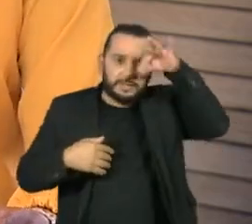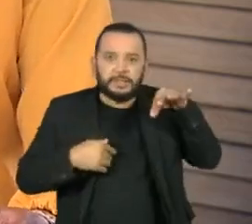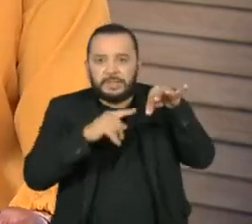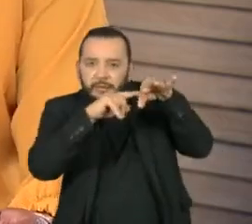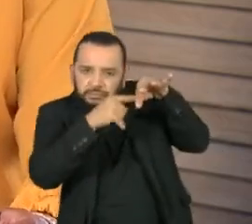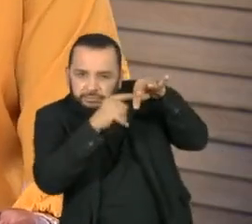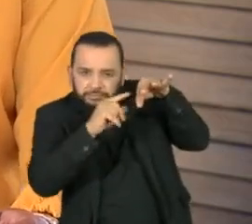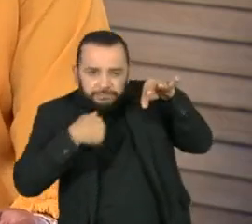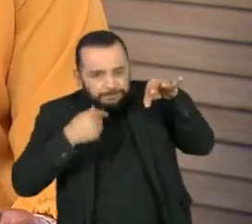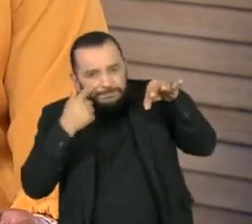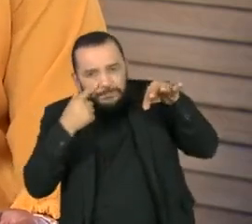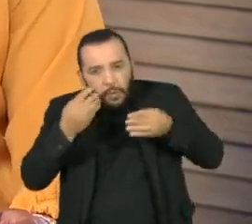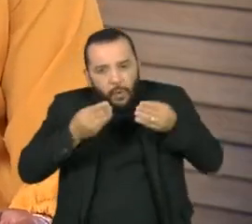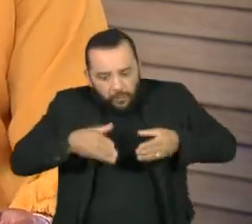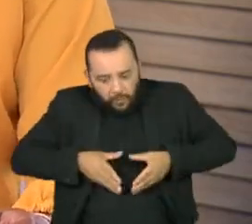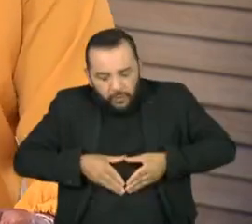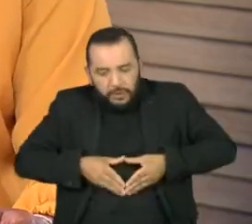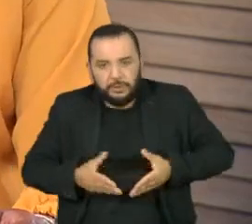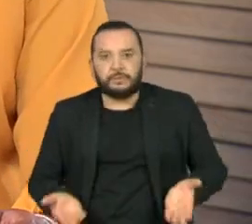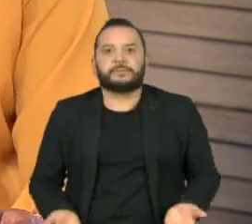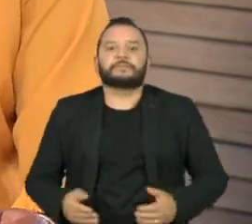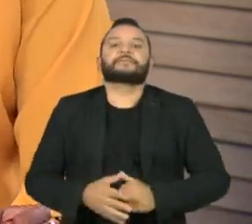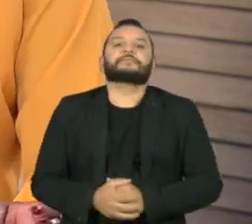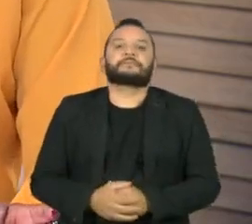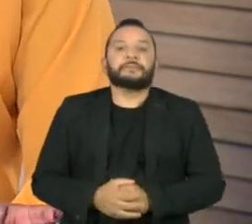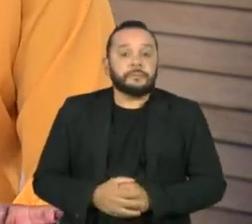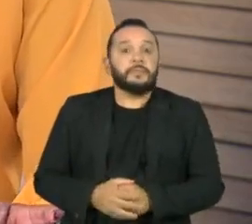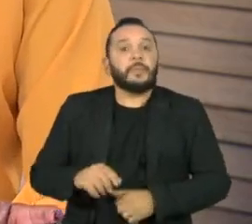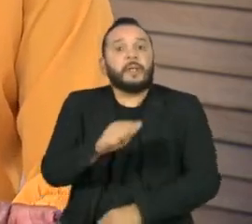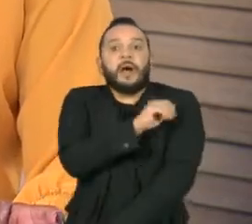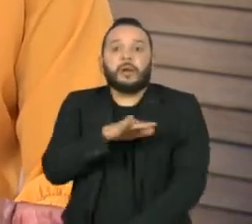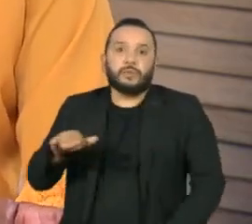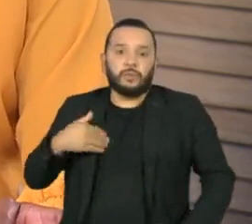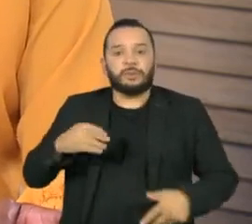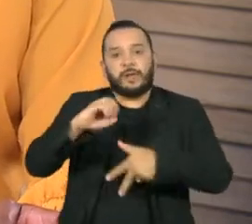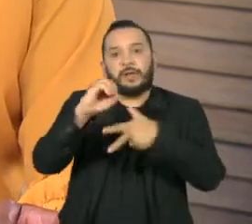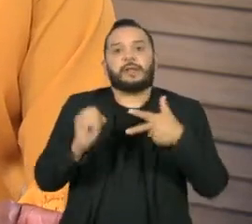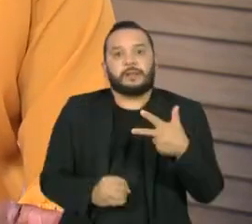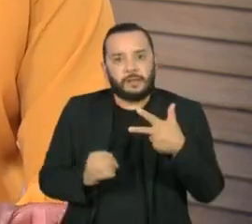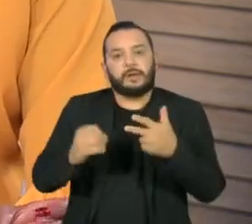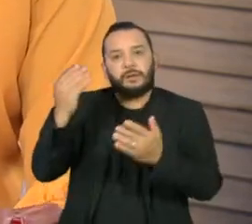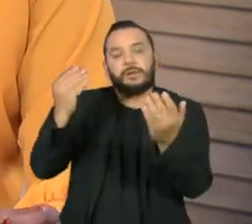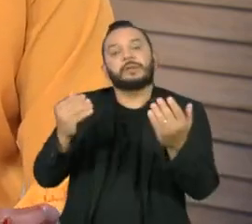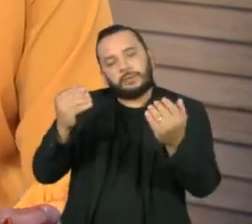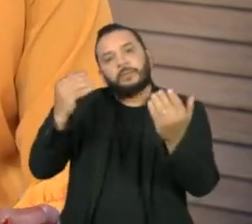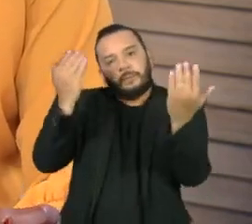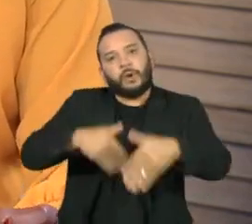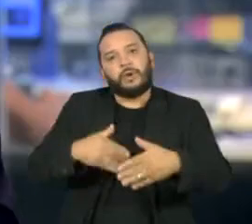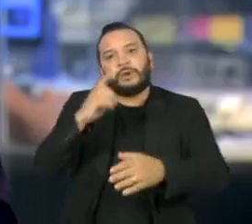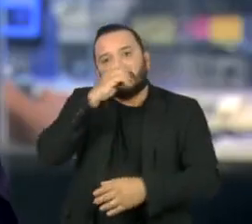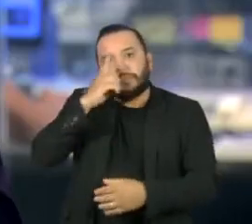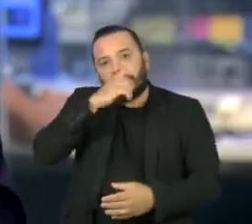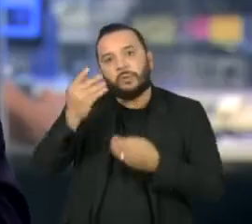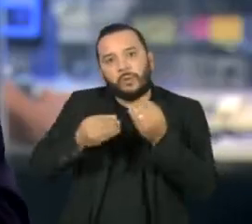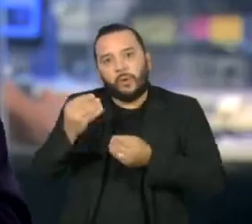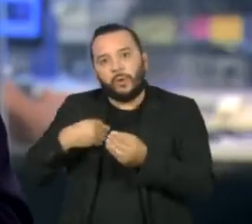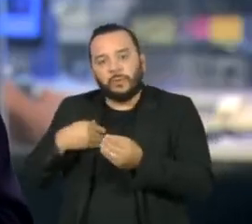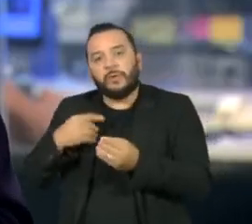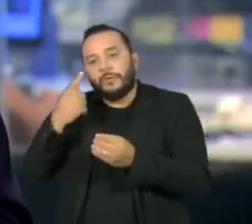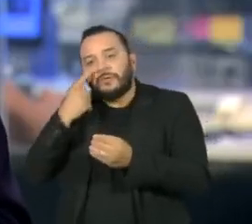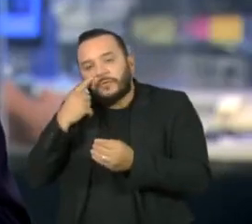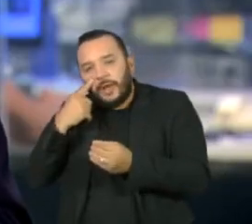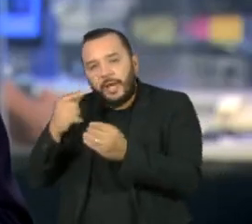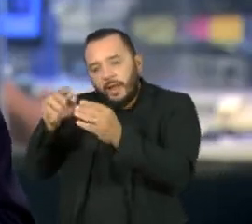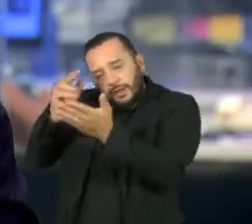Estudantes que vão fazer a segunda prova do Enem no próximo domingo se dividem entre revisar o conteúdo e descansar. A